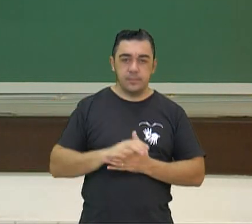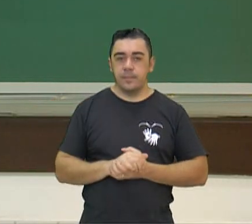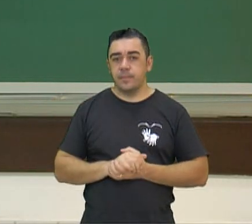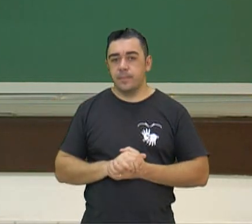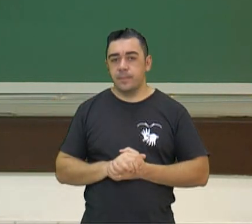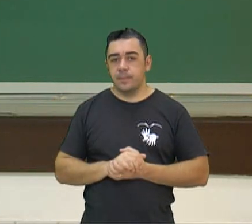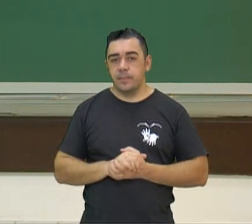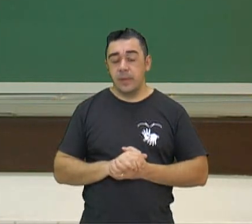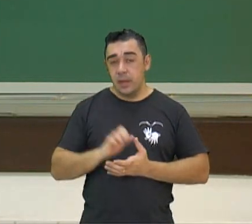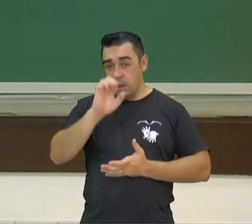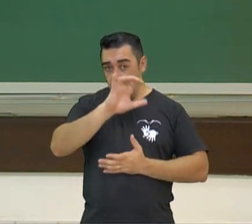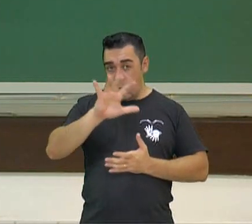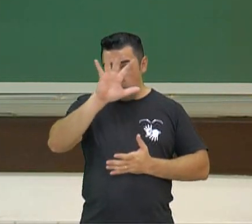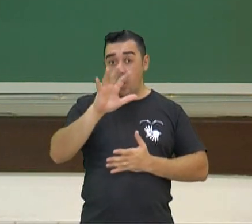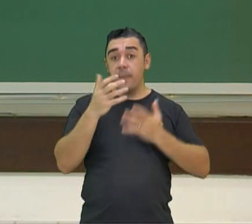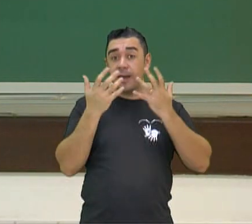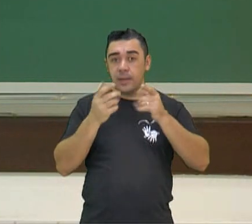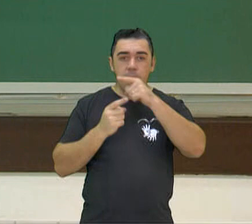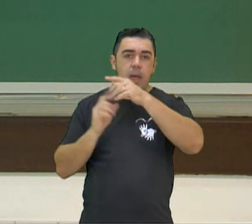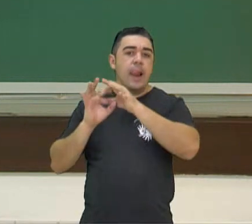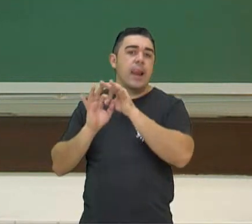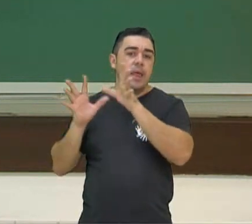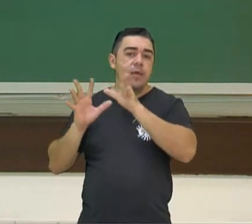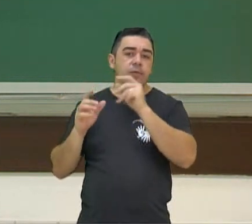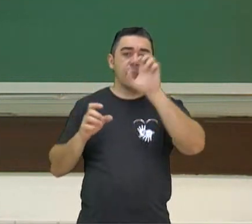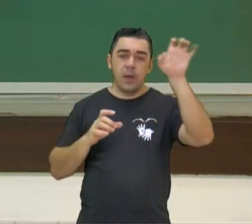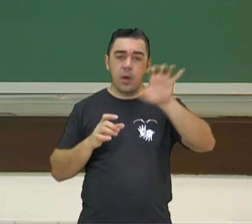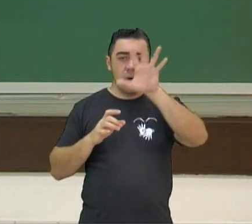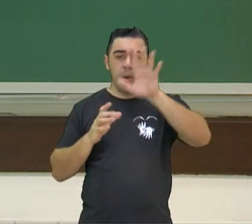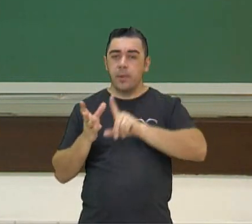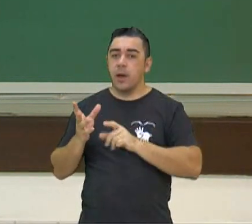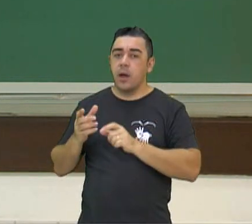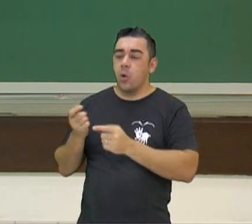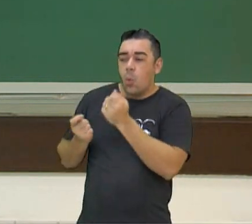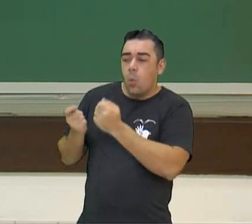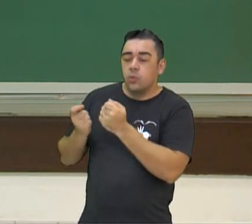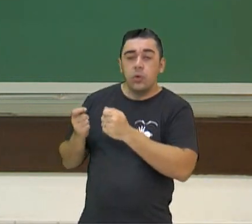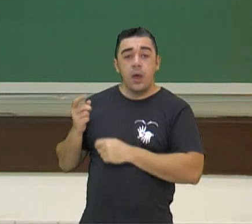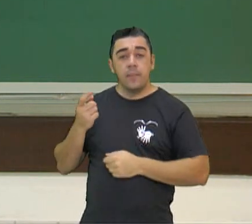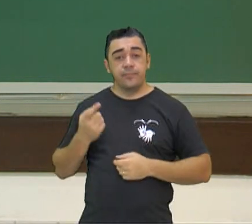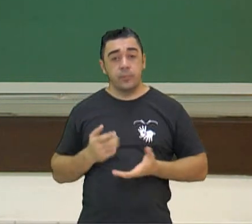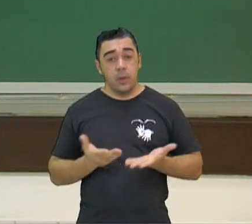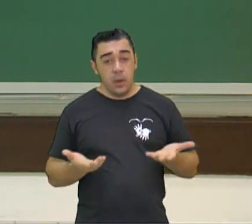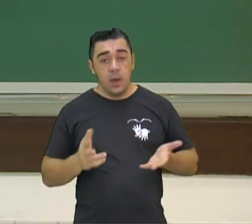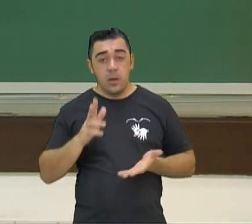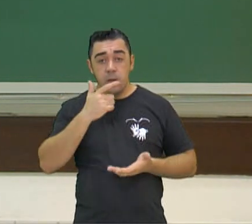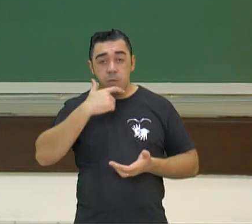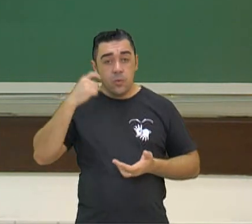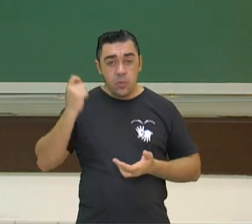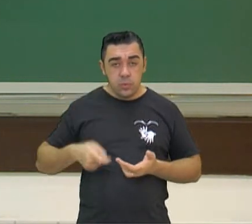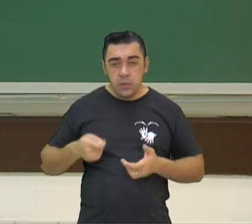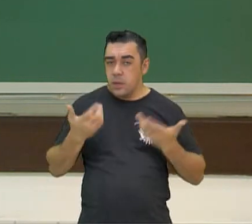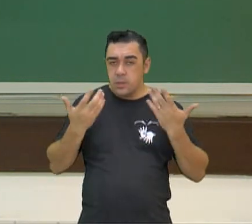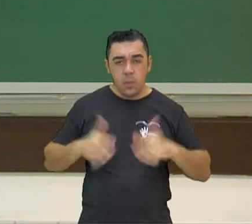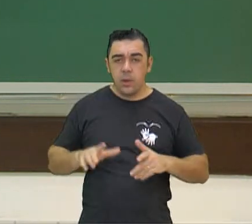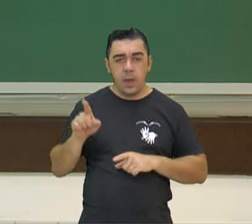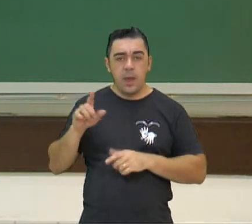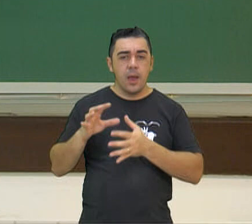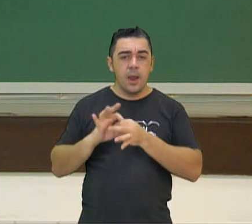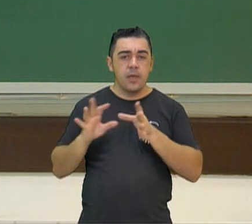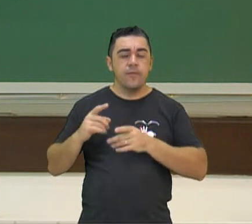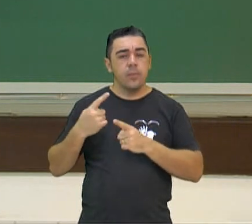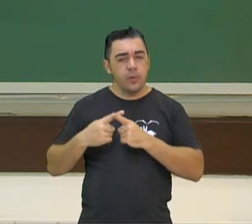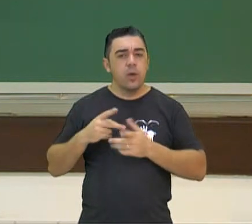que esse povo seja livre, para que a Europa possa controlar. A Rússia não quer que eles sejam livres, para que ela possa continuar